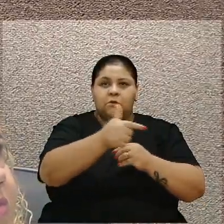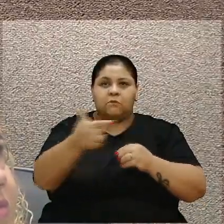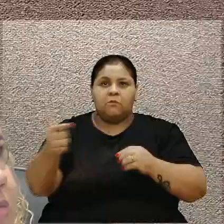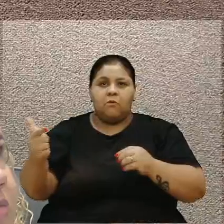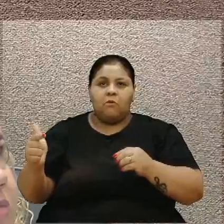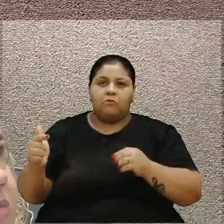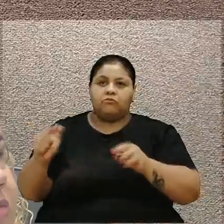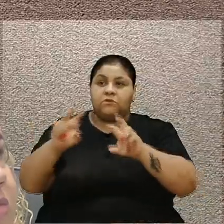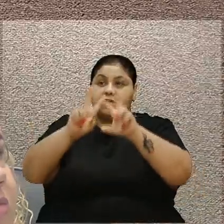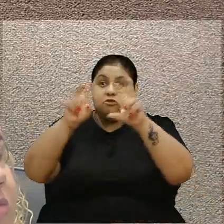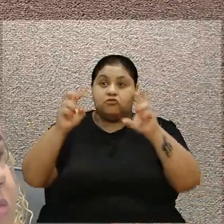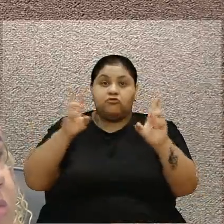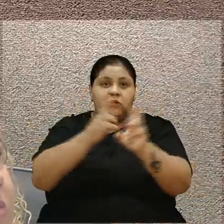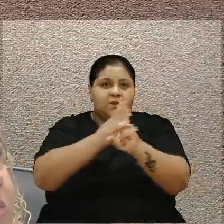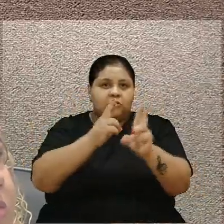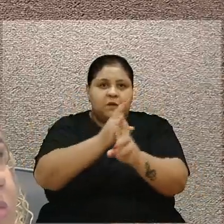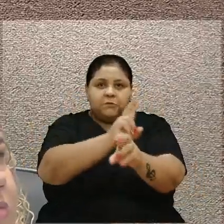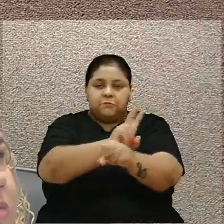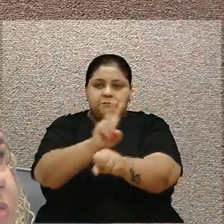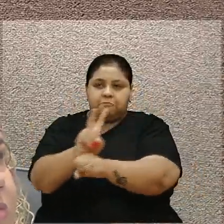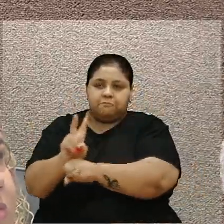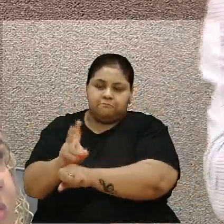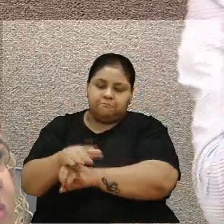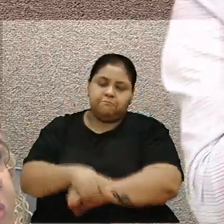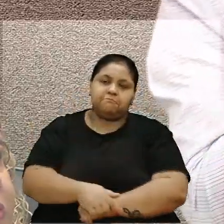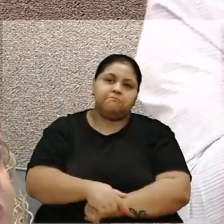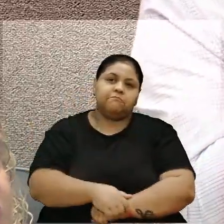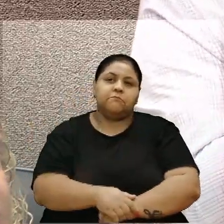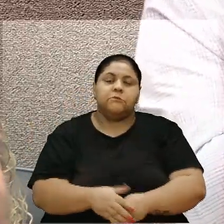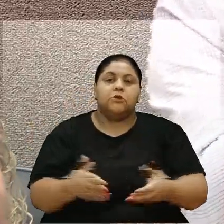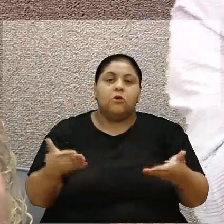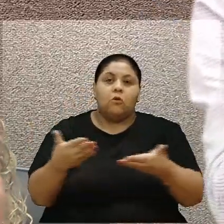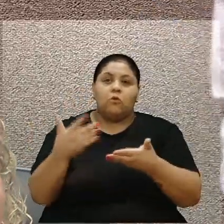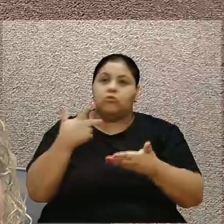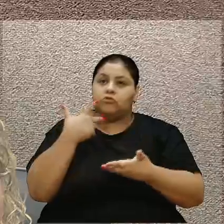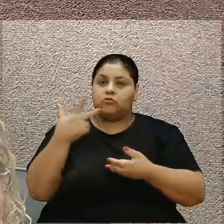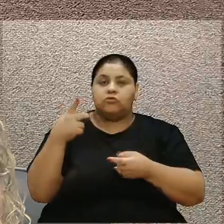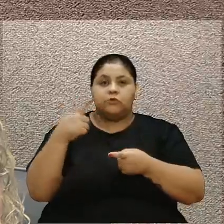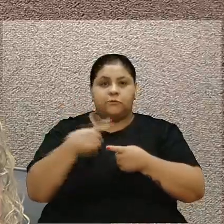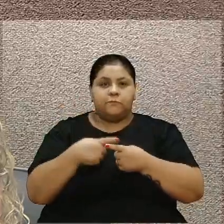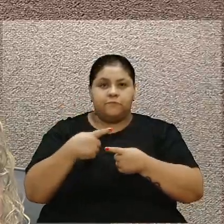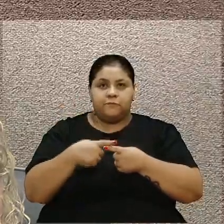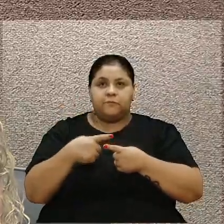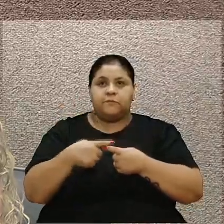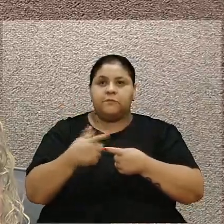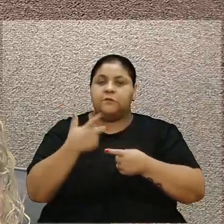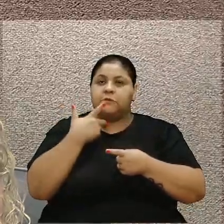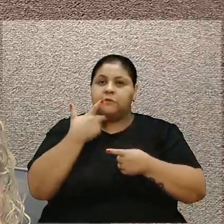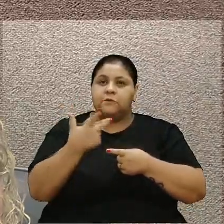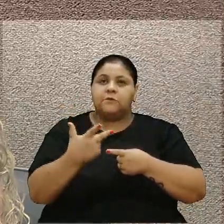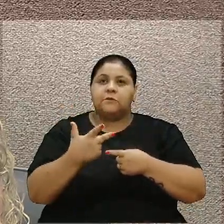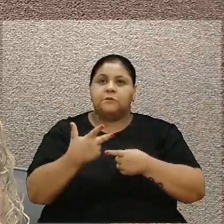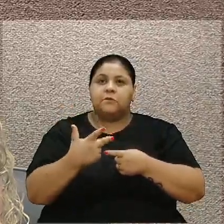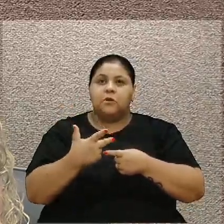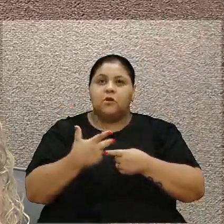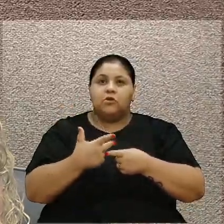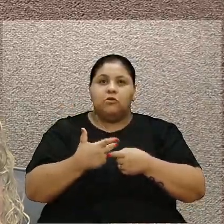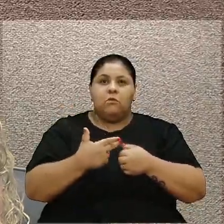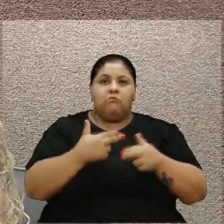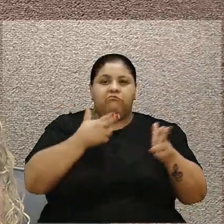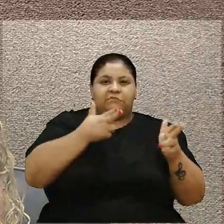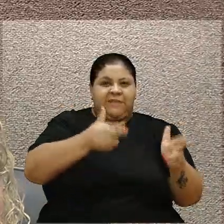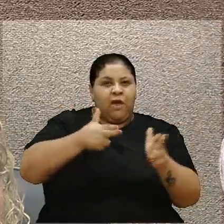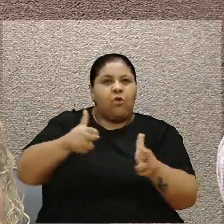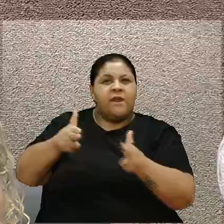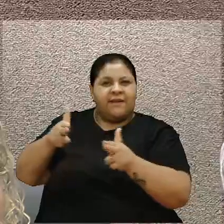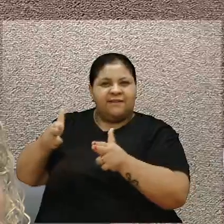prevenção, né? E eu queria aqui fazer essa fala por causa que foi comentado ali do terrorismo, fizeram terrorismo